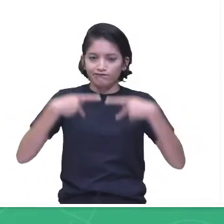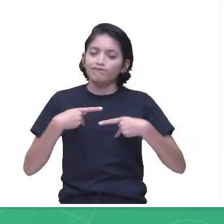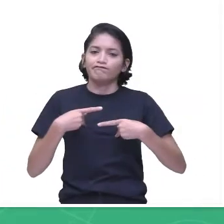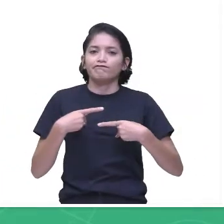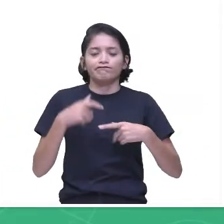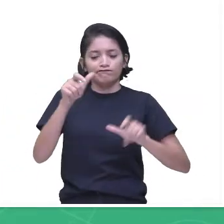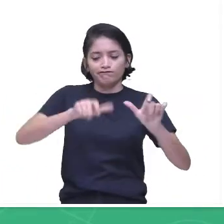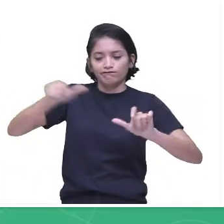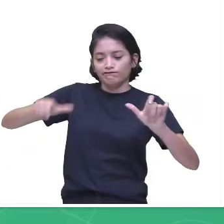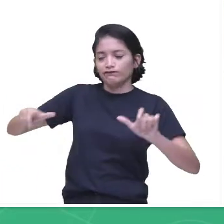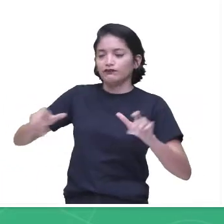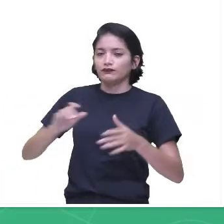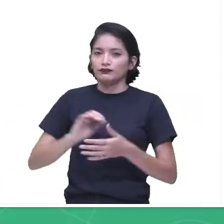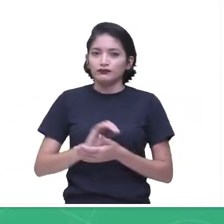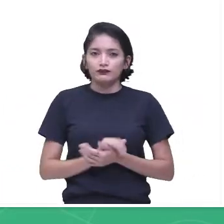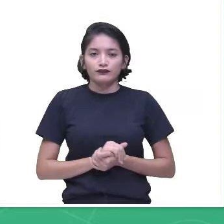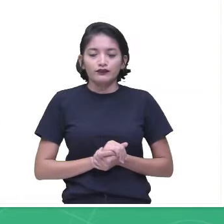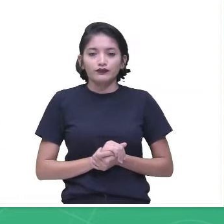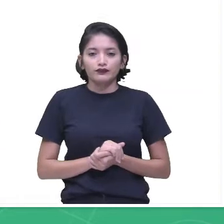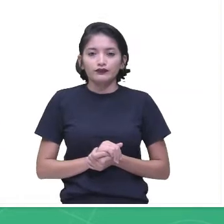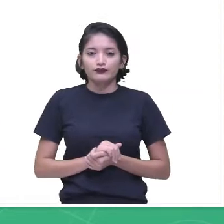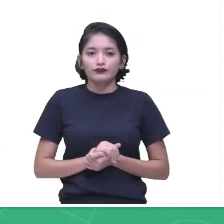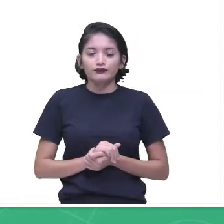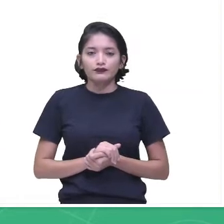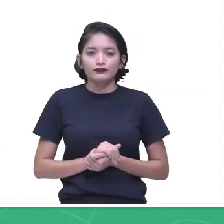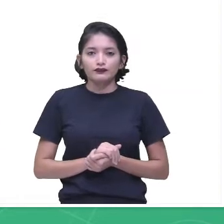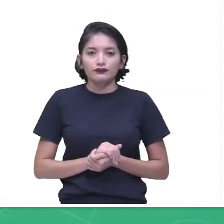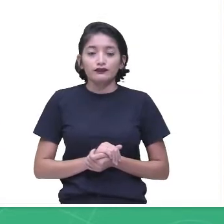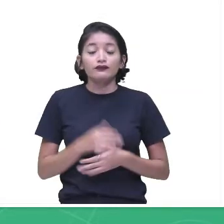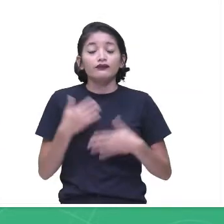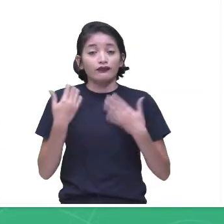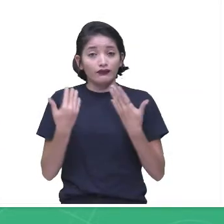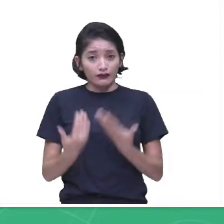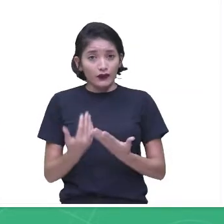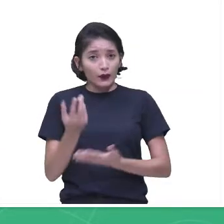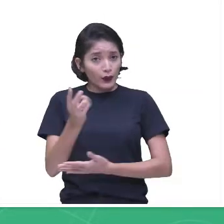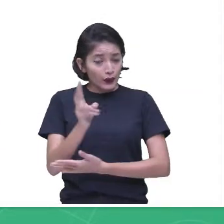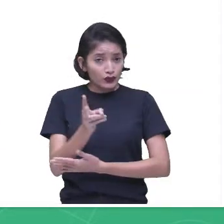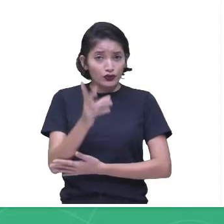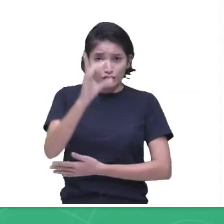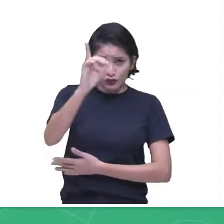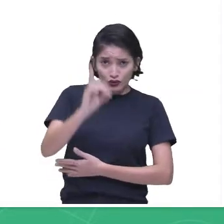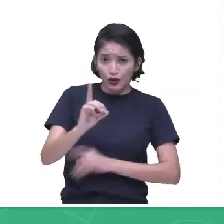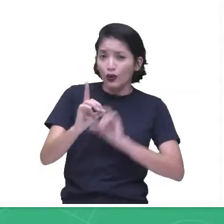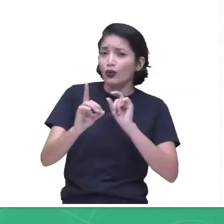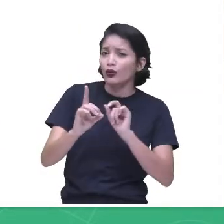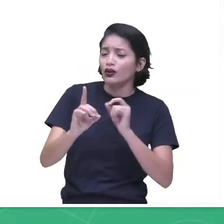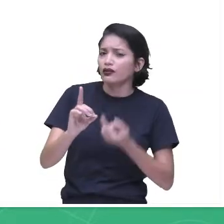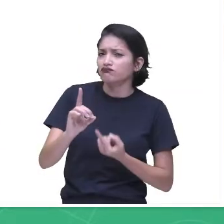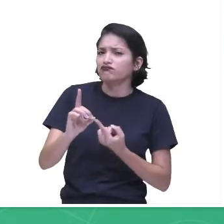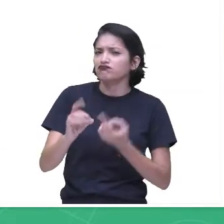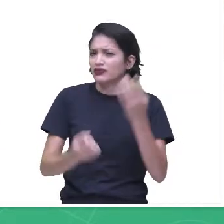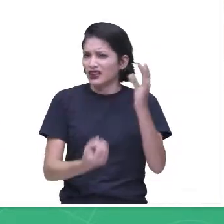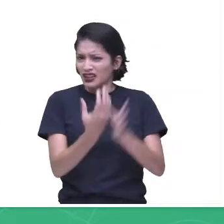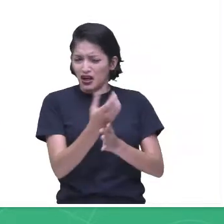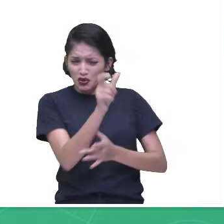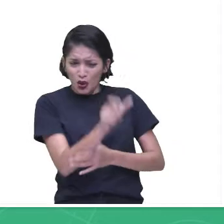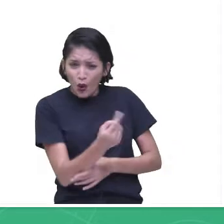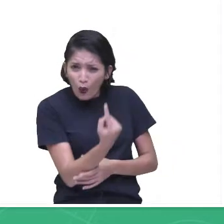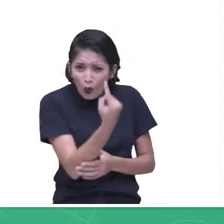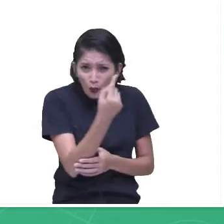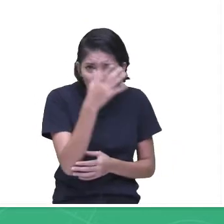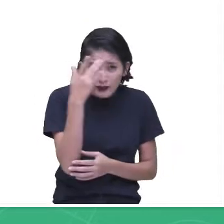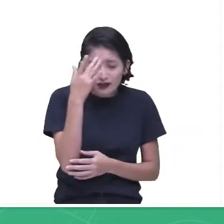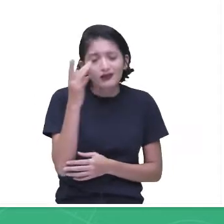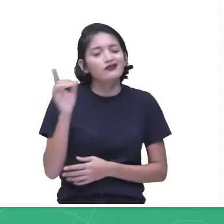pessoas, certo? Os direitos humanos não foram criados por alguém. Os direitos